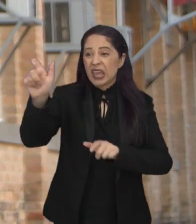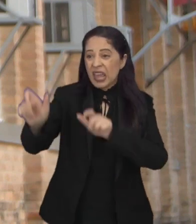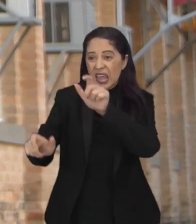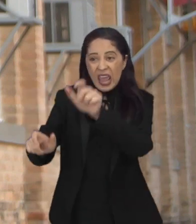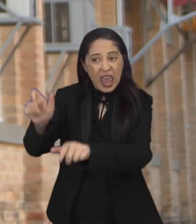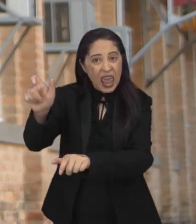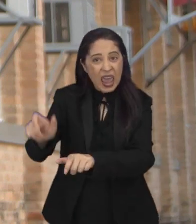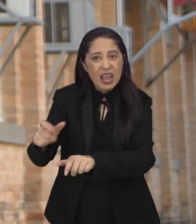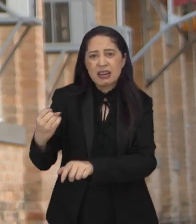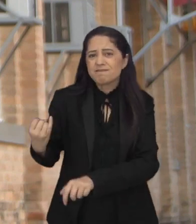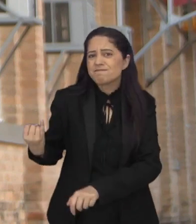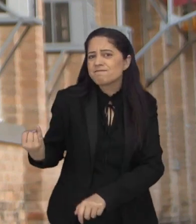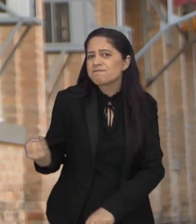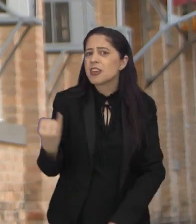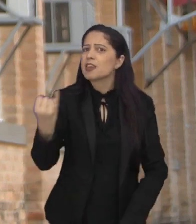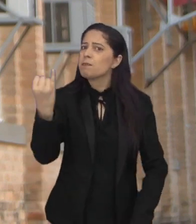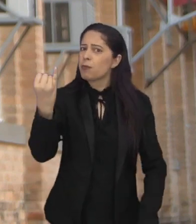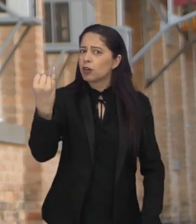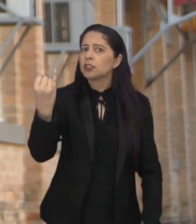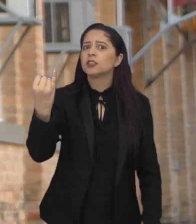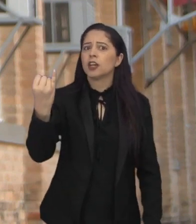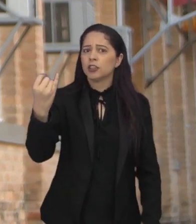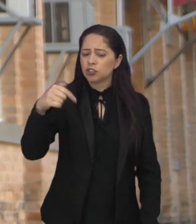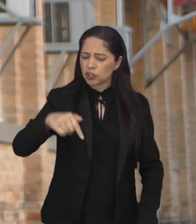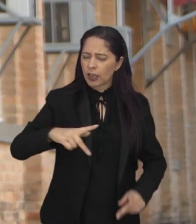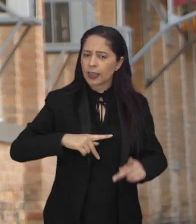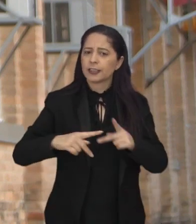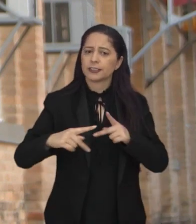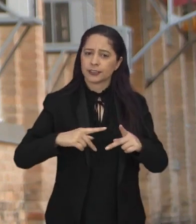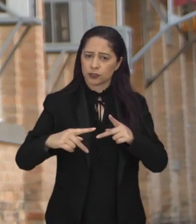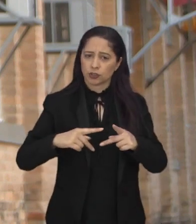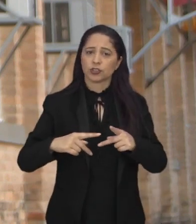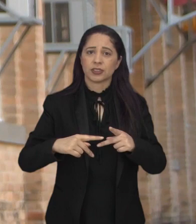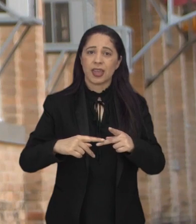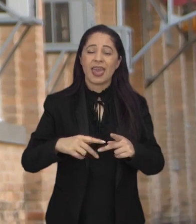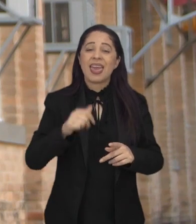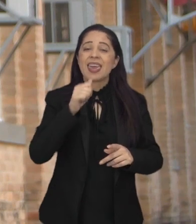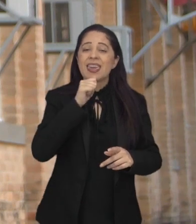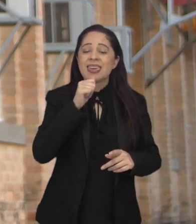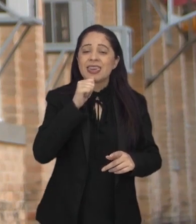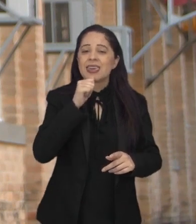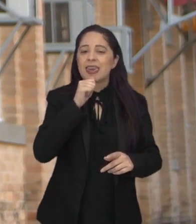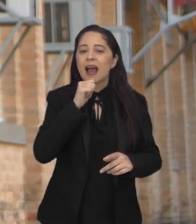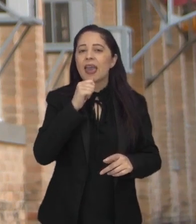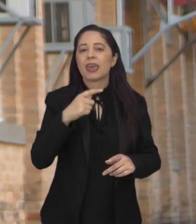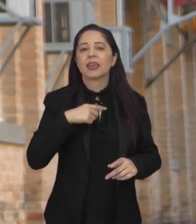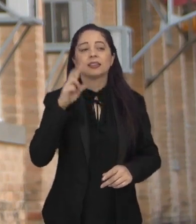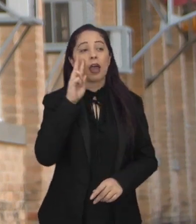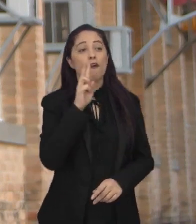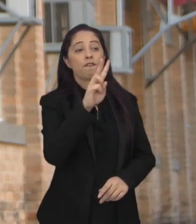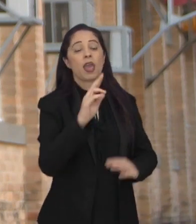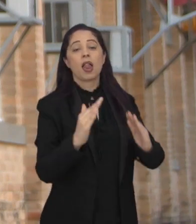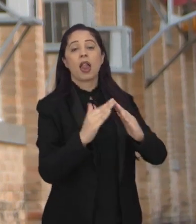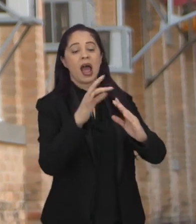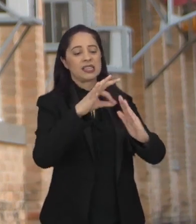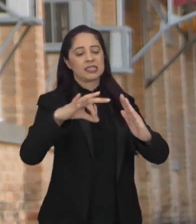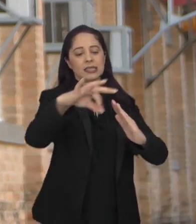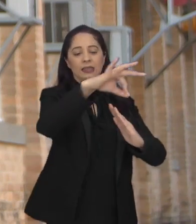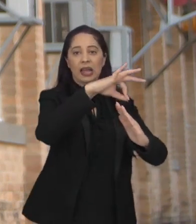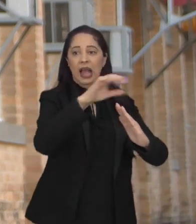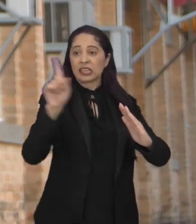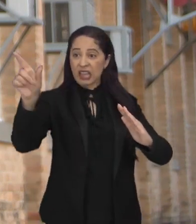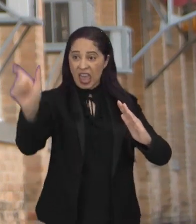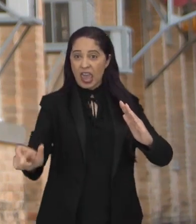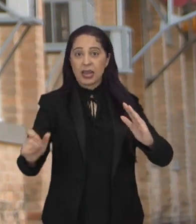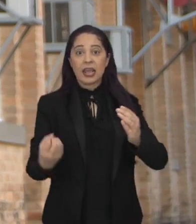foram fundamentais e um personagem fantástico que hoje ainda está presente nas obras da Santa Casa, que ele foi um